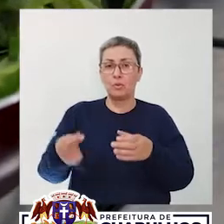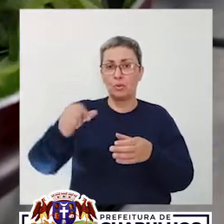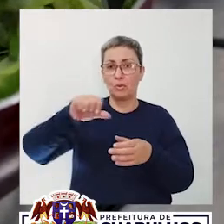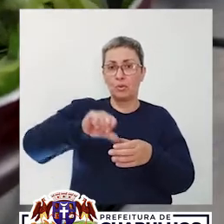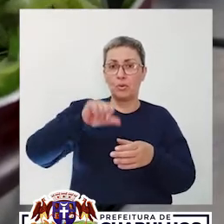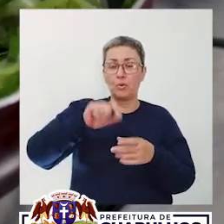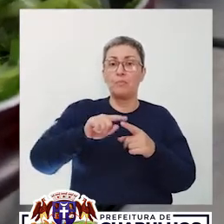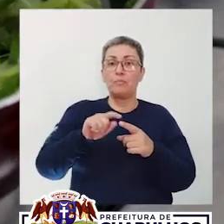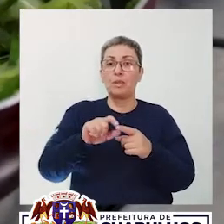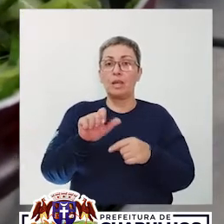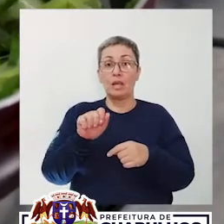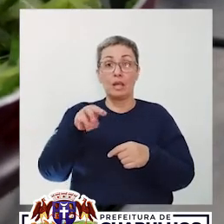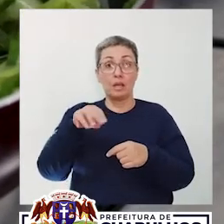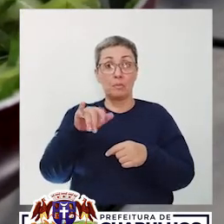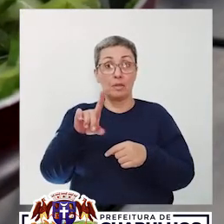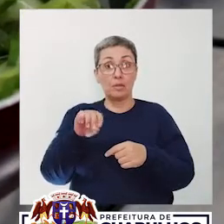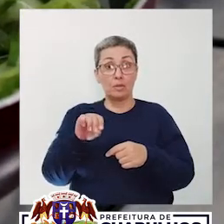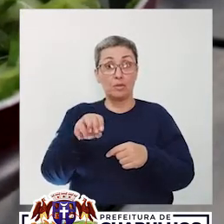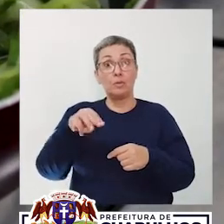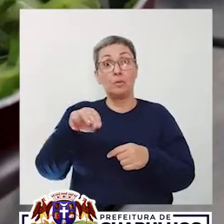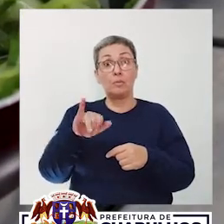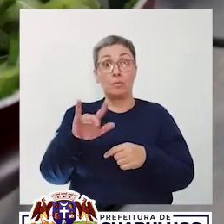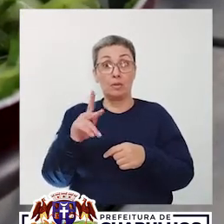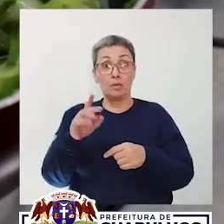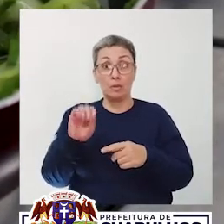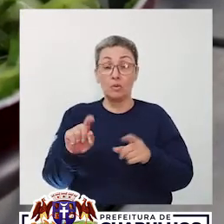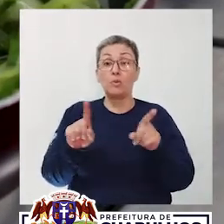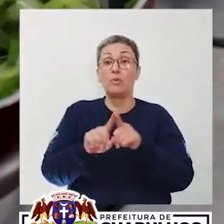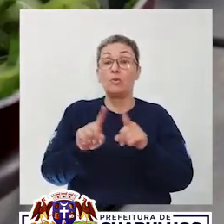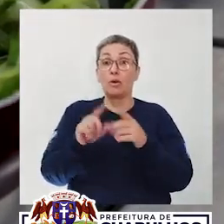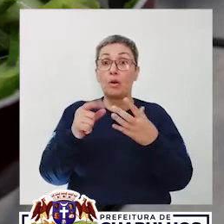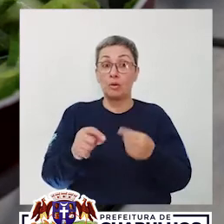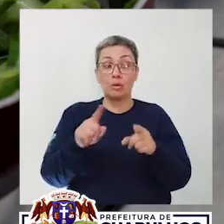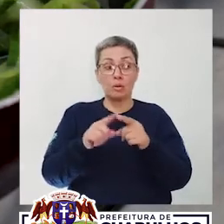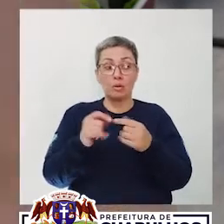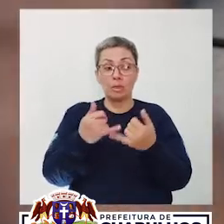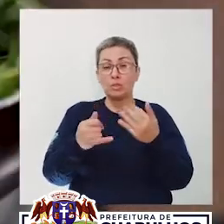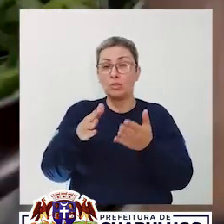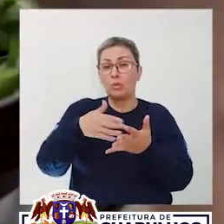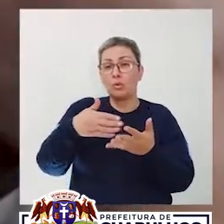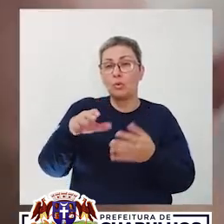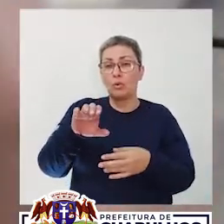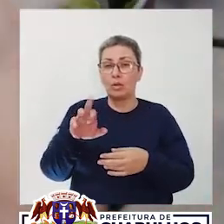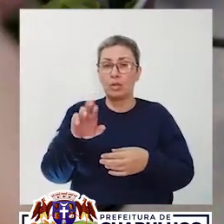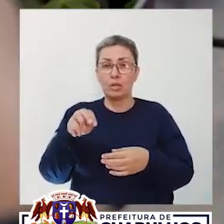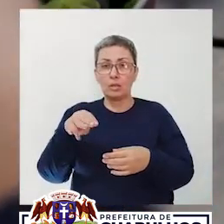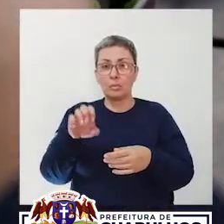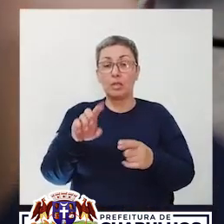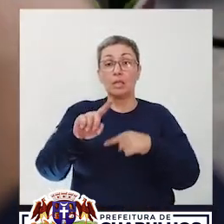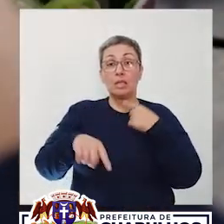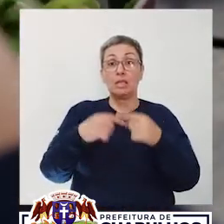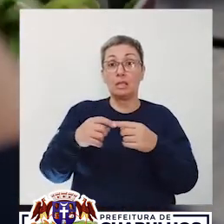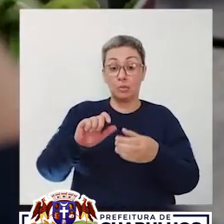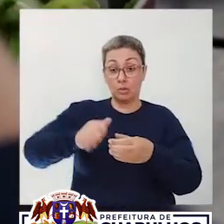vou colocar um pouquinho de amido de milho nele, para que ele fica que nem um creminho mesmo,